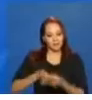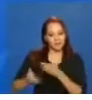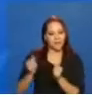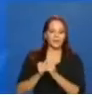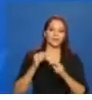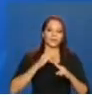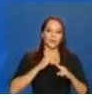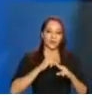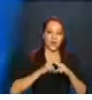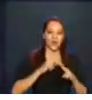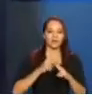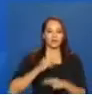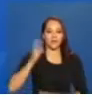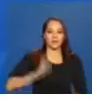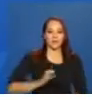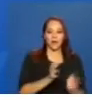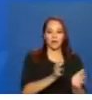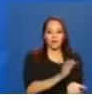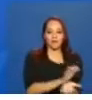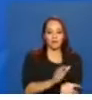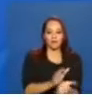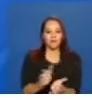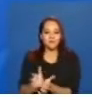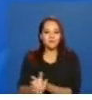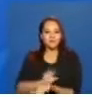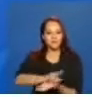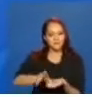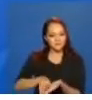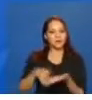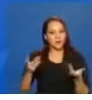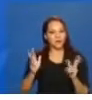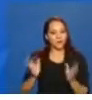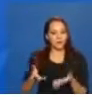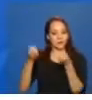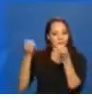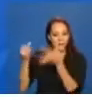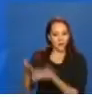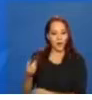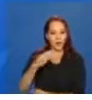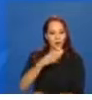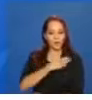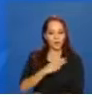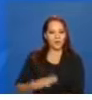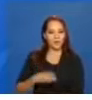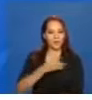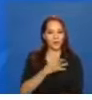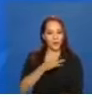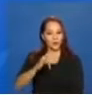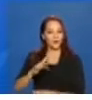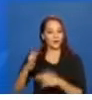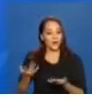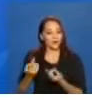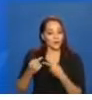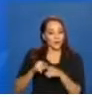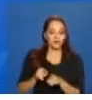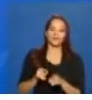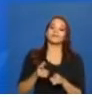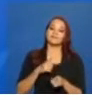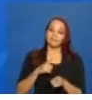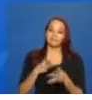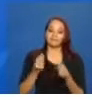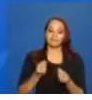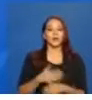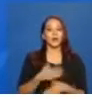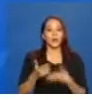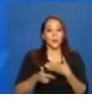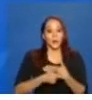da cidadania, das equipes. Como muito bem disse o ministro Onyx, o desafio é tremendo. O papel